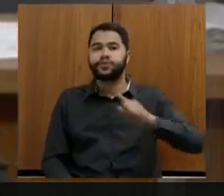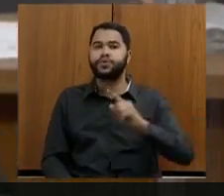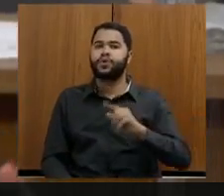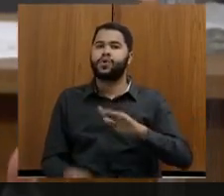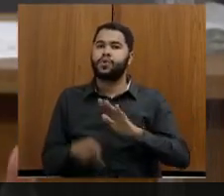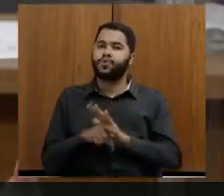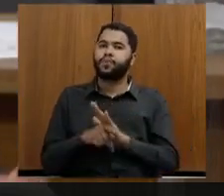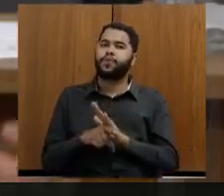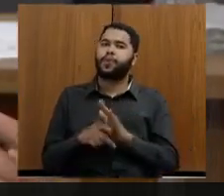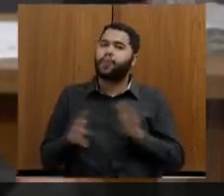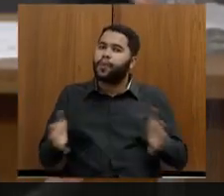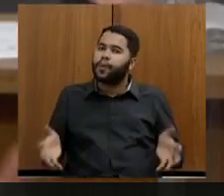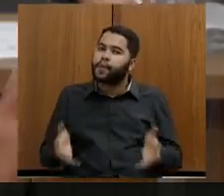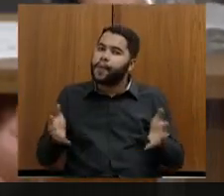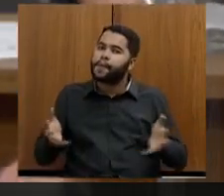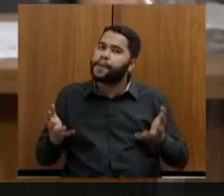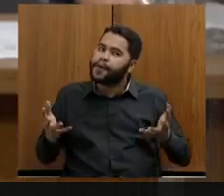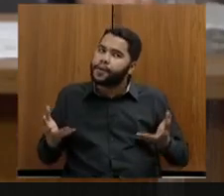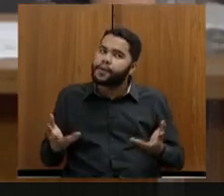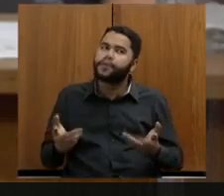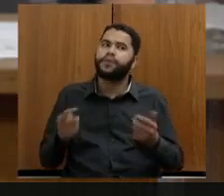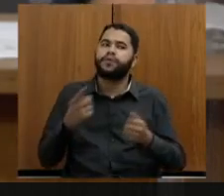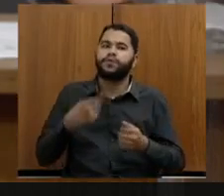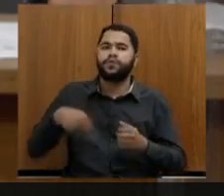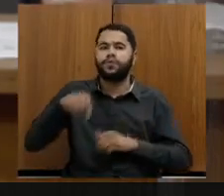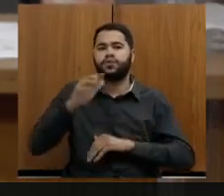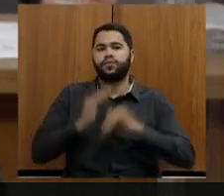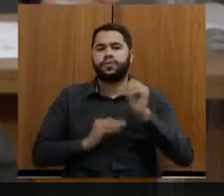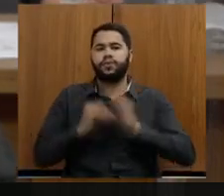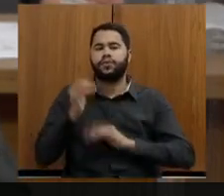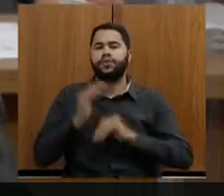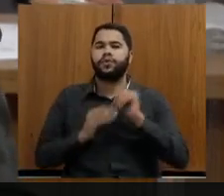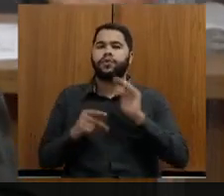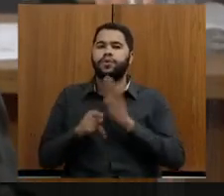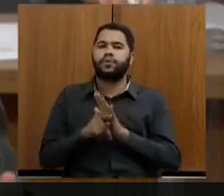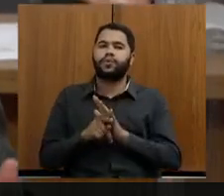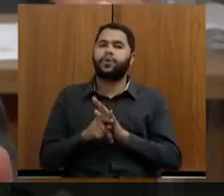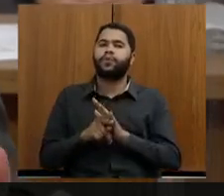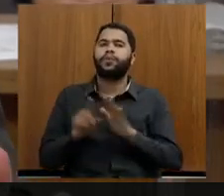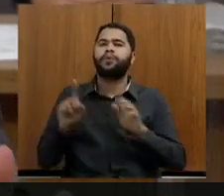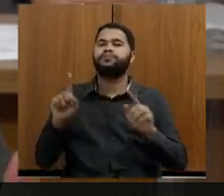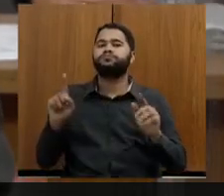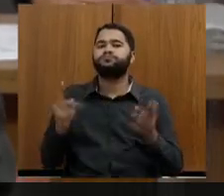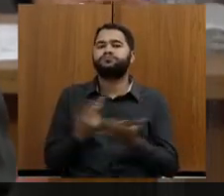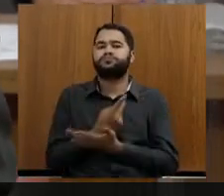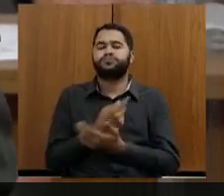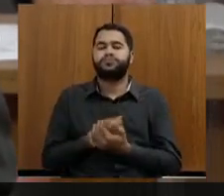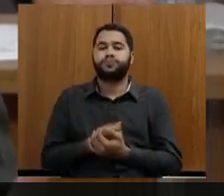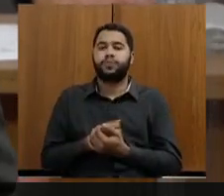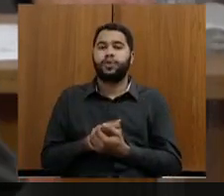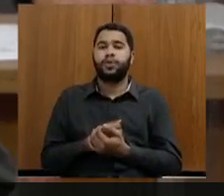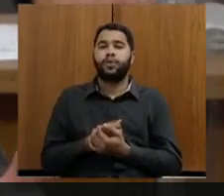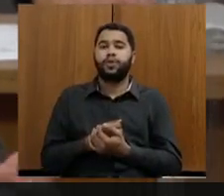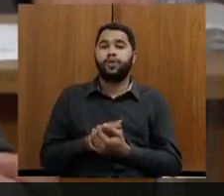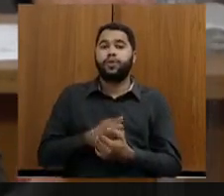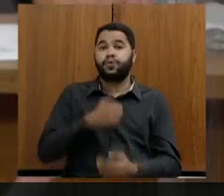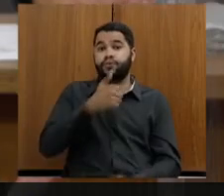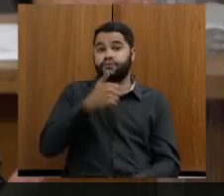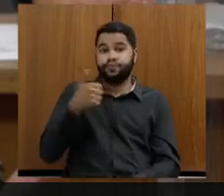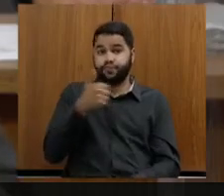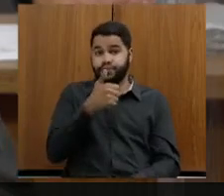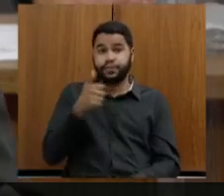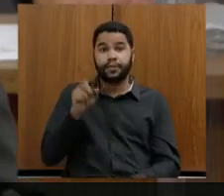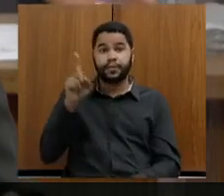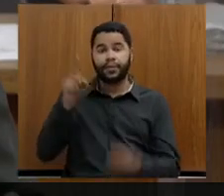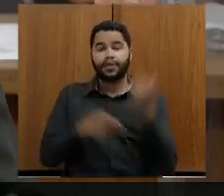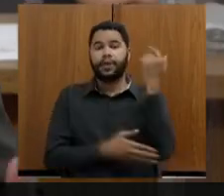investimento na qualificação do nosso profissional para resposta a esse tipo de ocorrência o 11º batalhão em